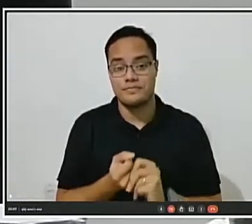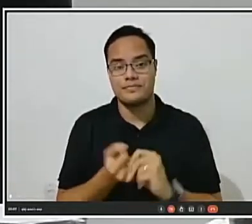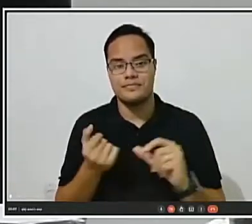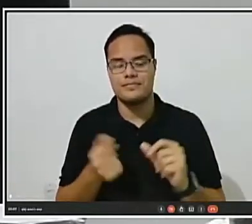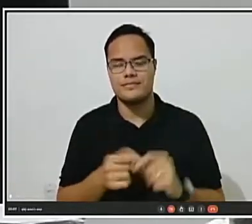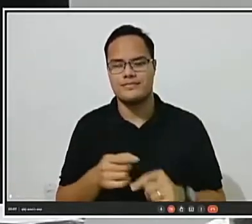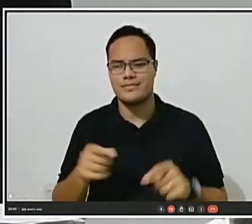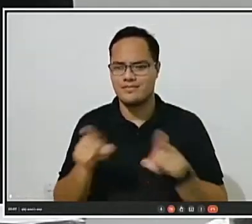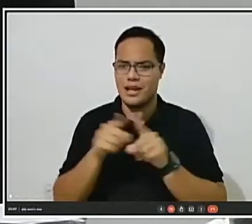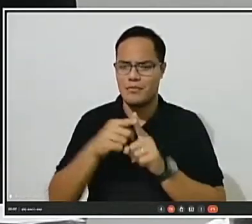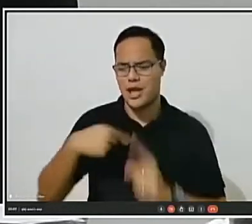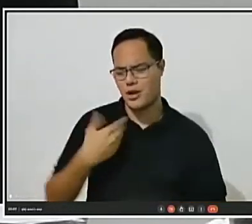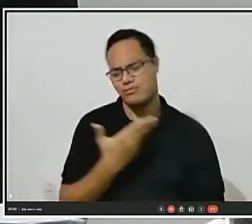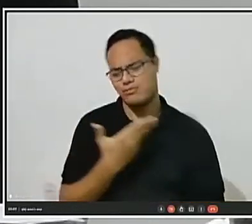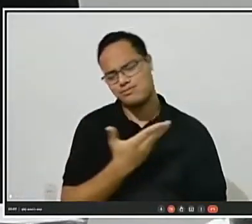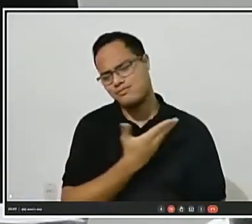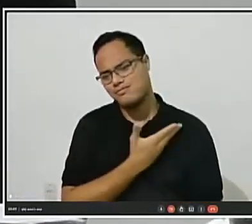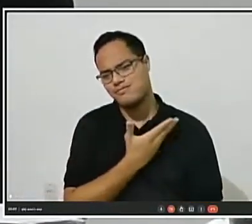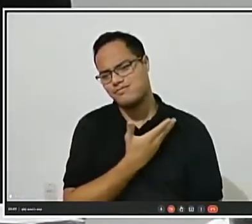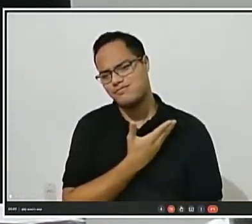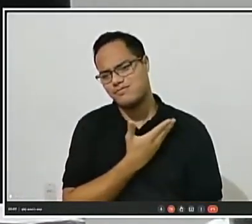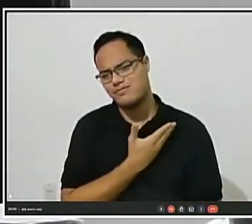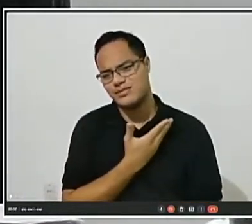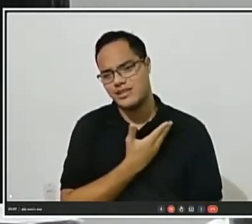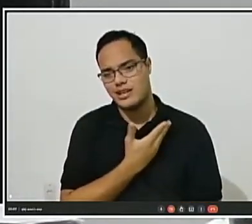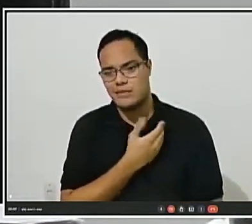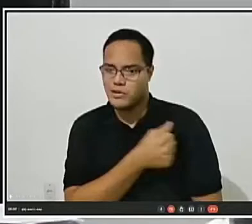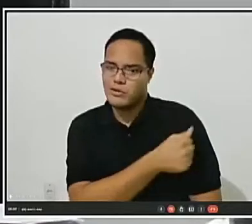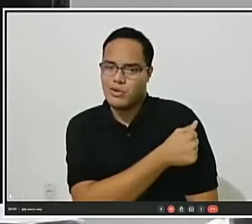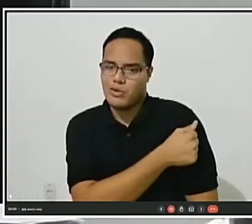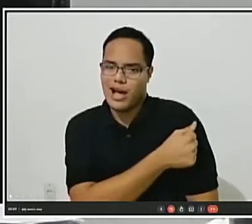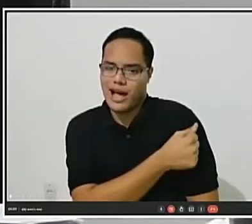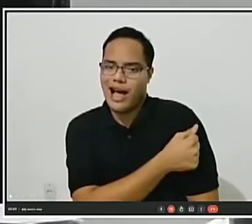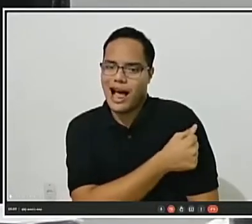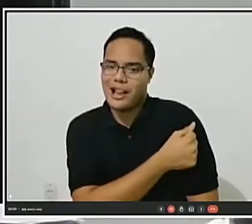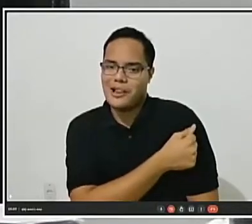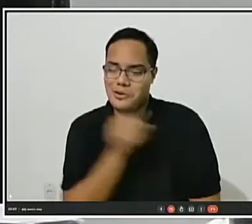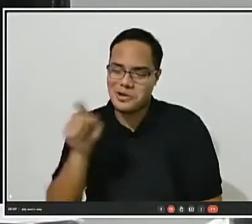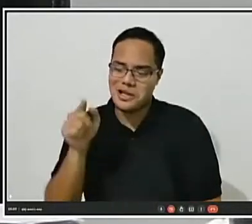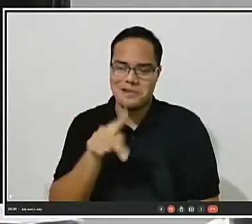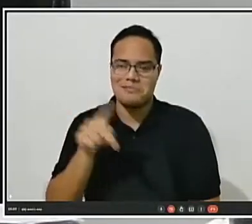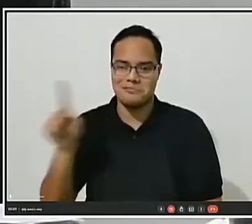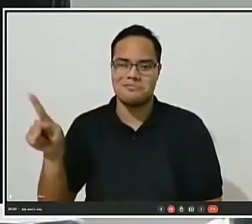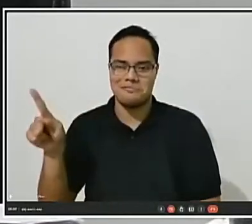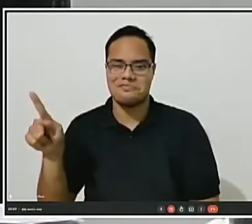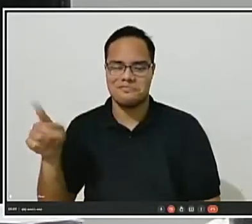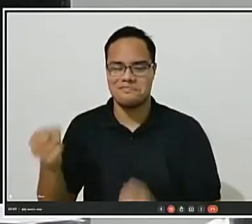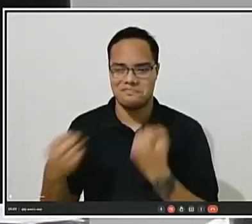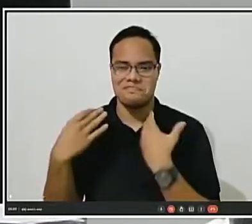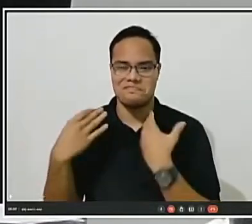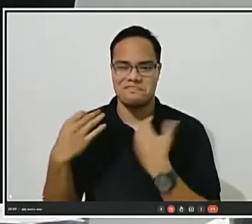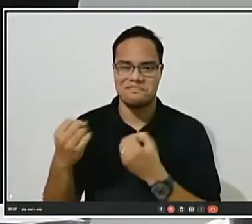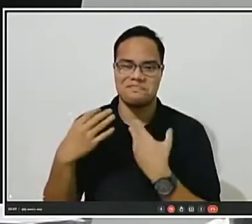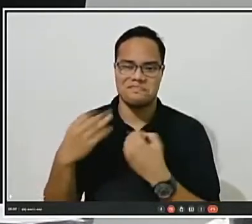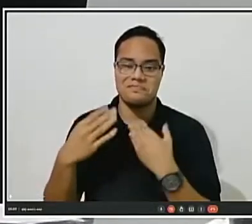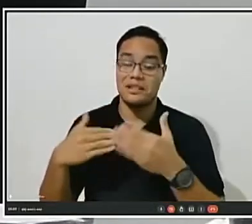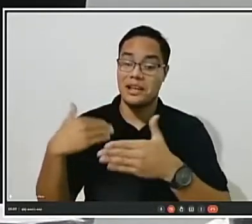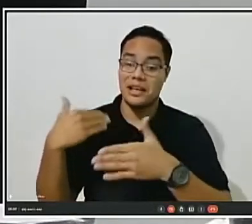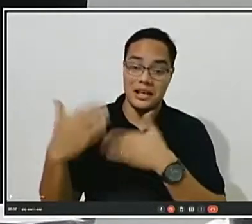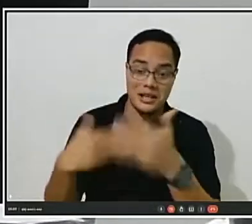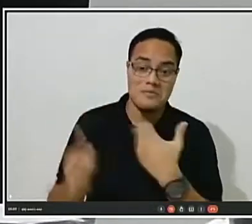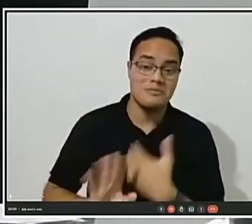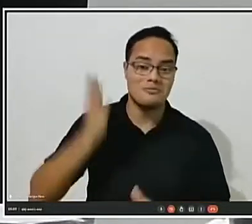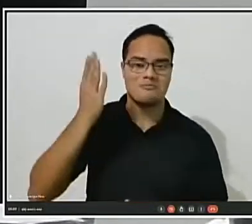era de aluno e ele como professor. E depois de um período a gente virou grandes amigos. Ele que